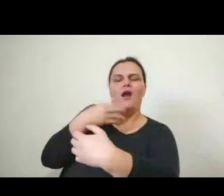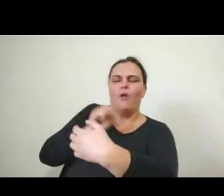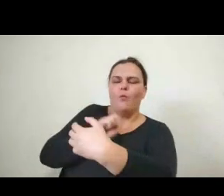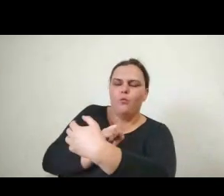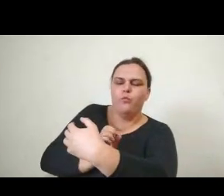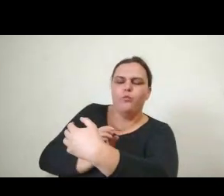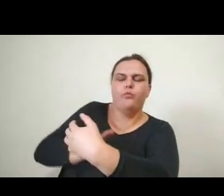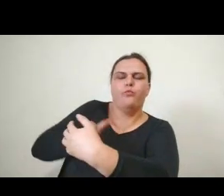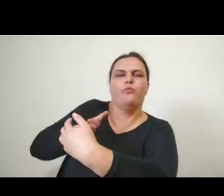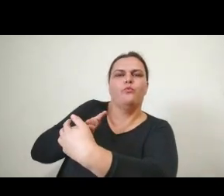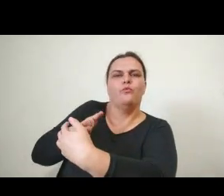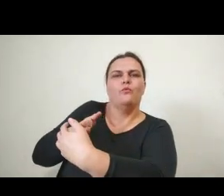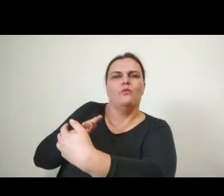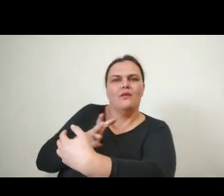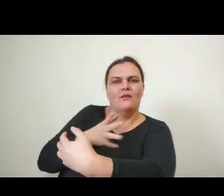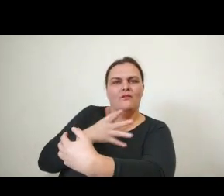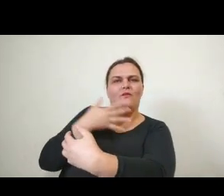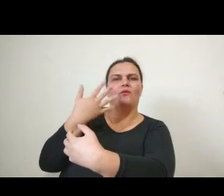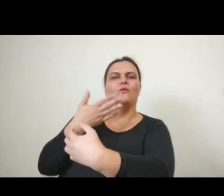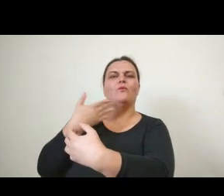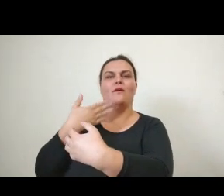atmosfera.